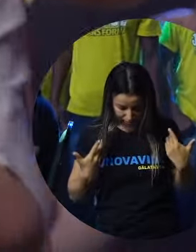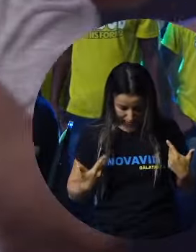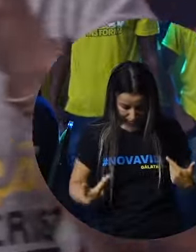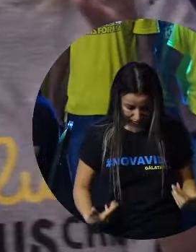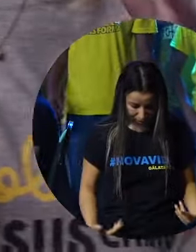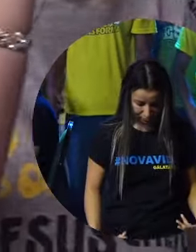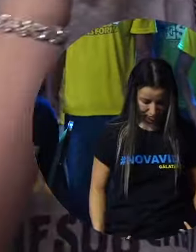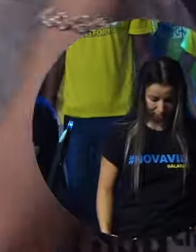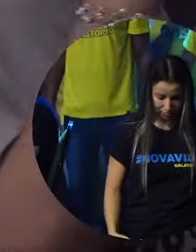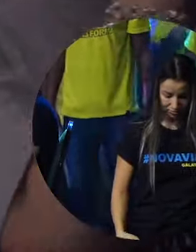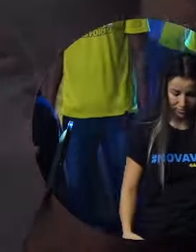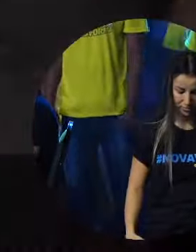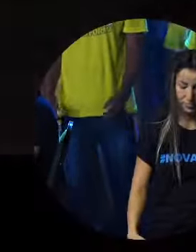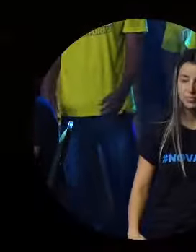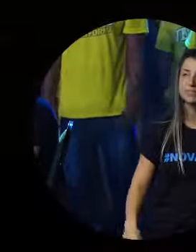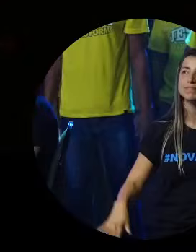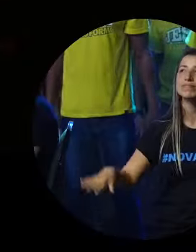em ti